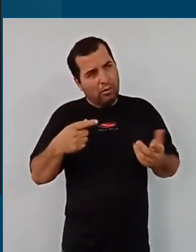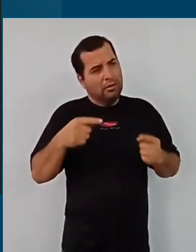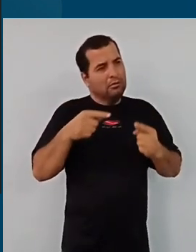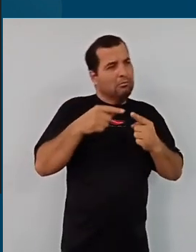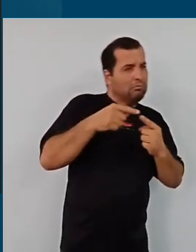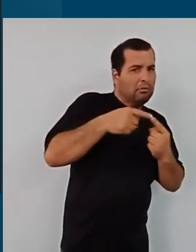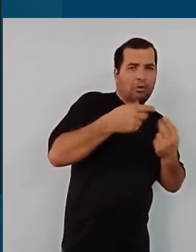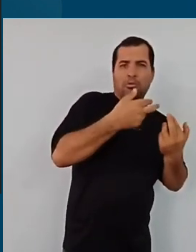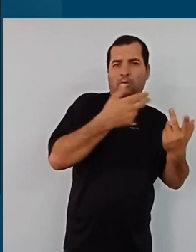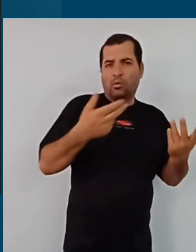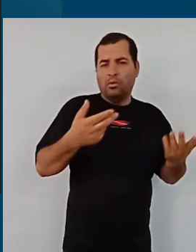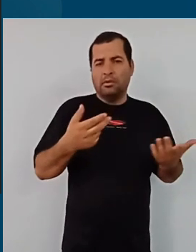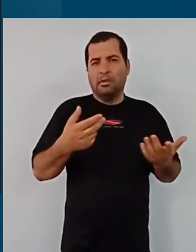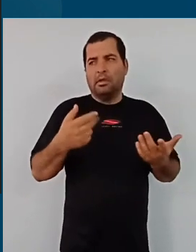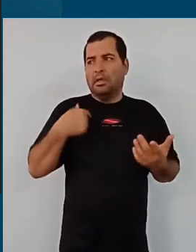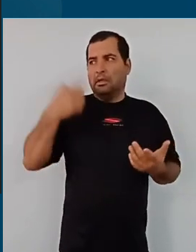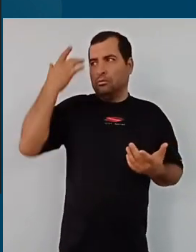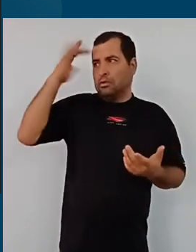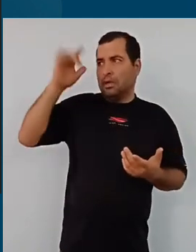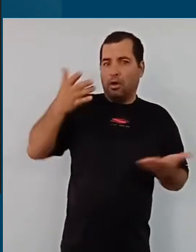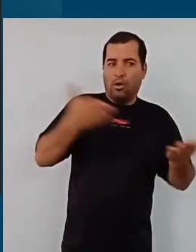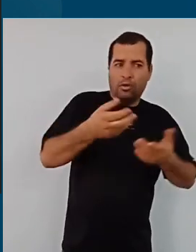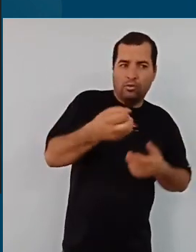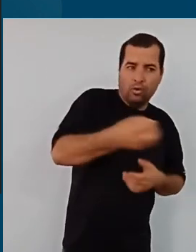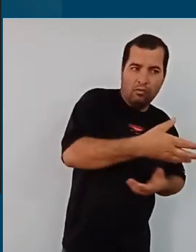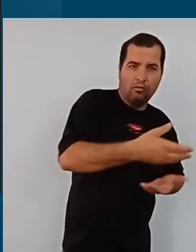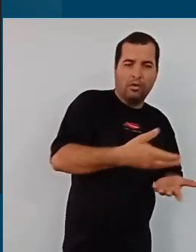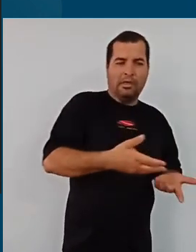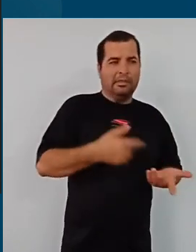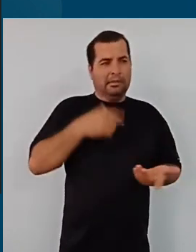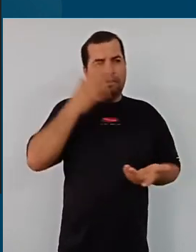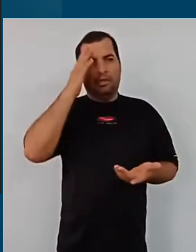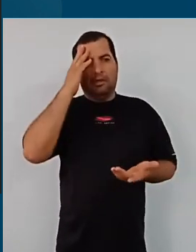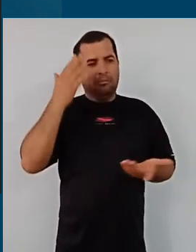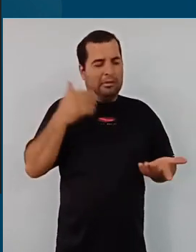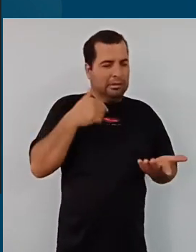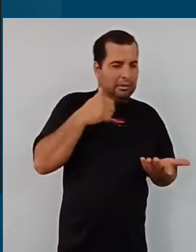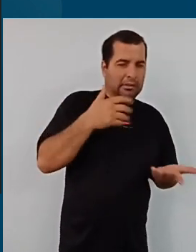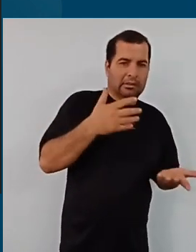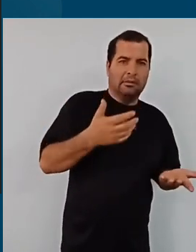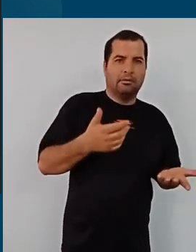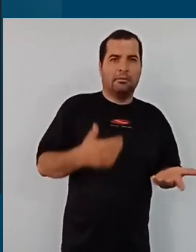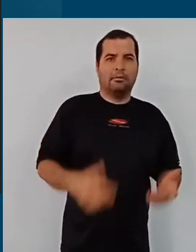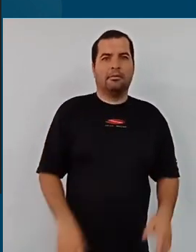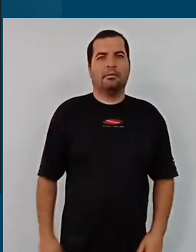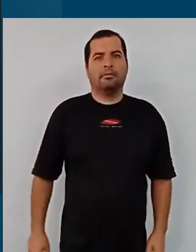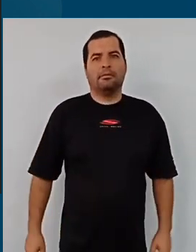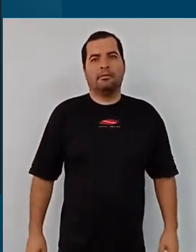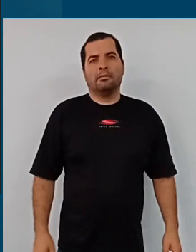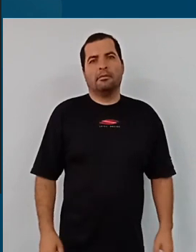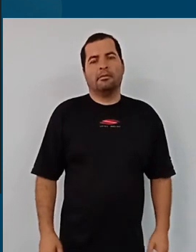relações, conexões entre o que ele sabe e o que está sendo demandado naquele momento.